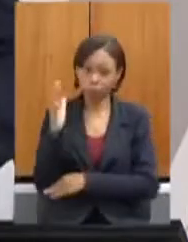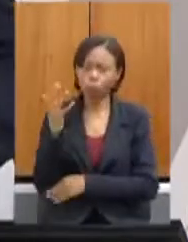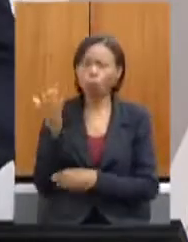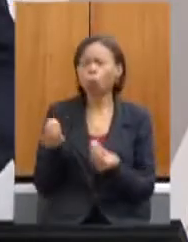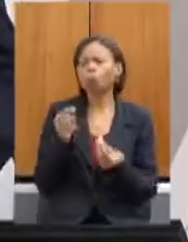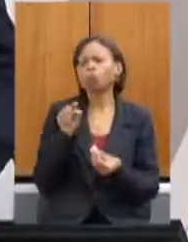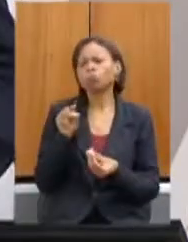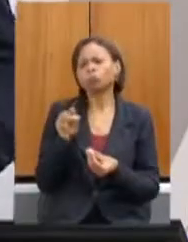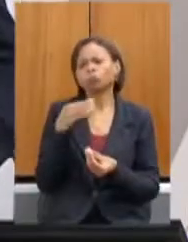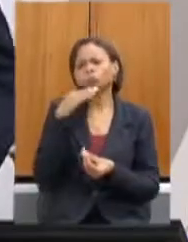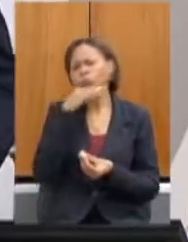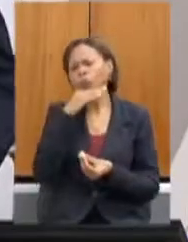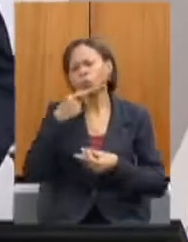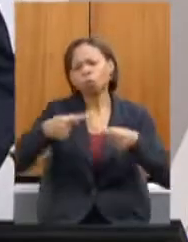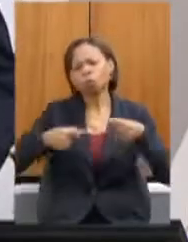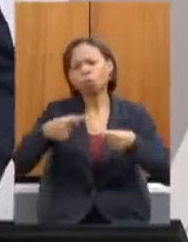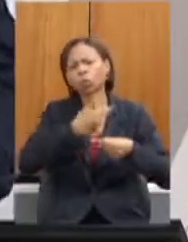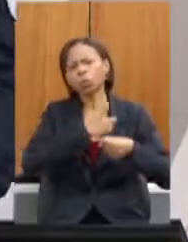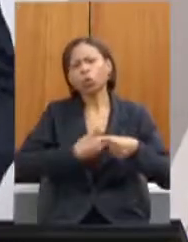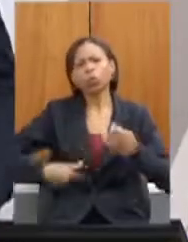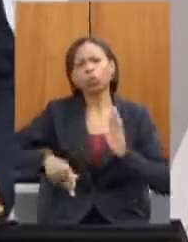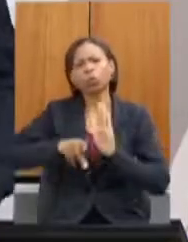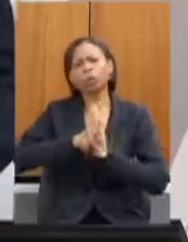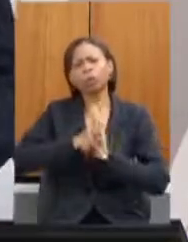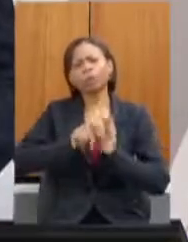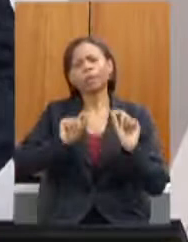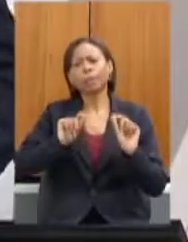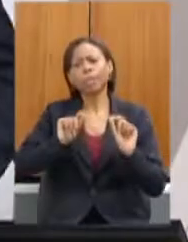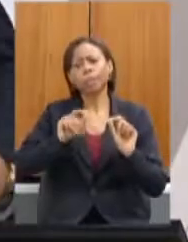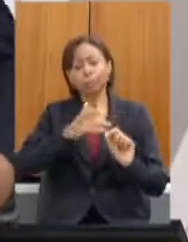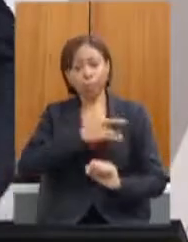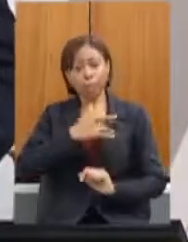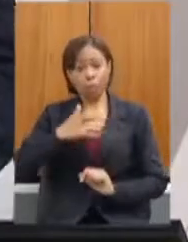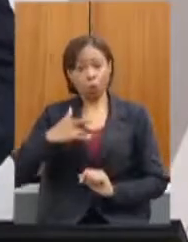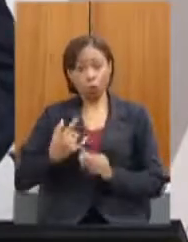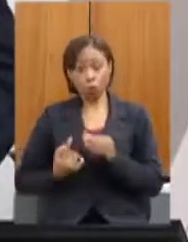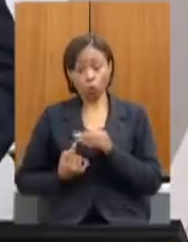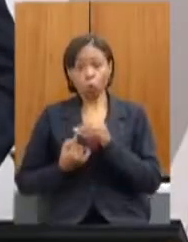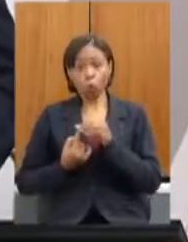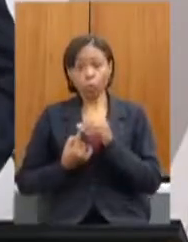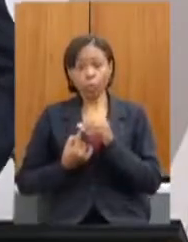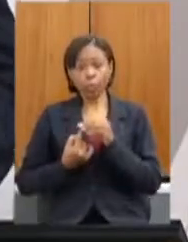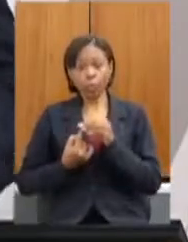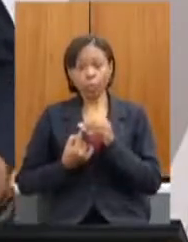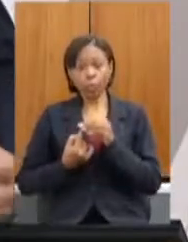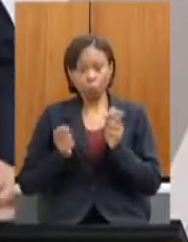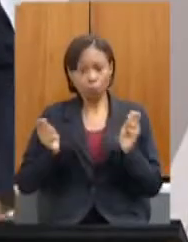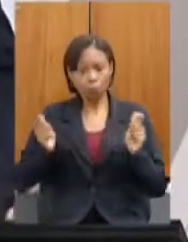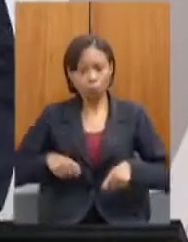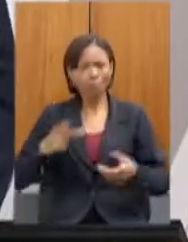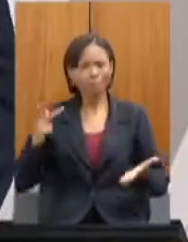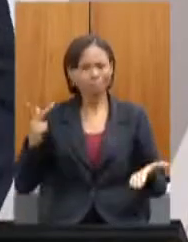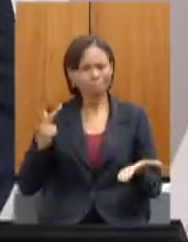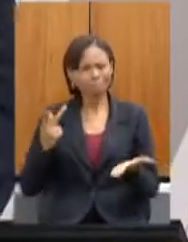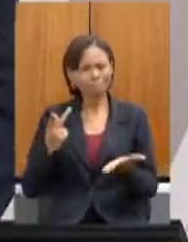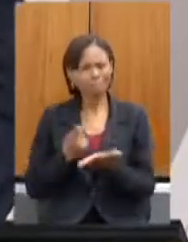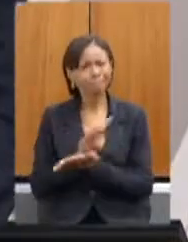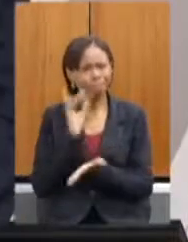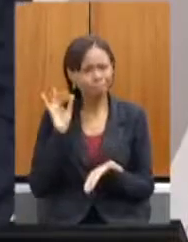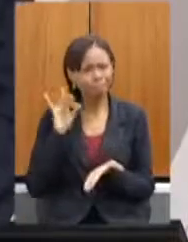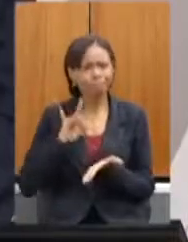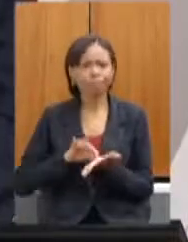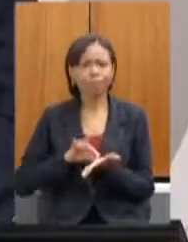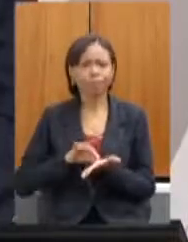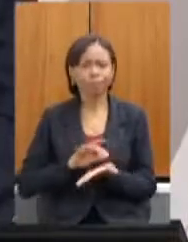sentido para que esse conceito de saúde única saia do livro saia do conceito e entre nas práticas do